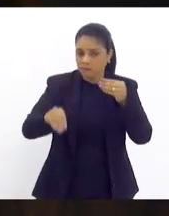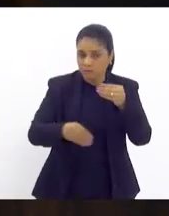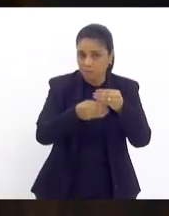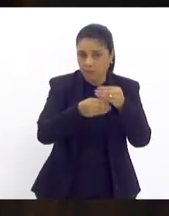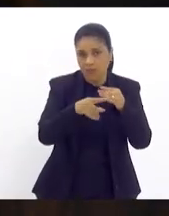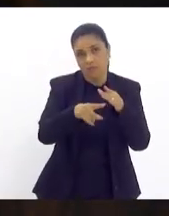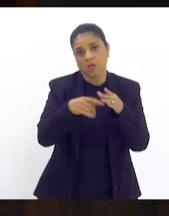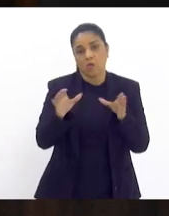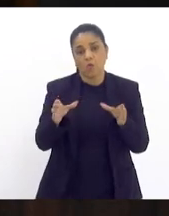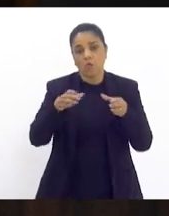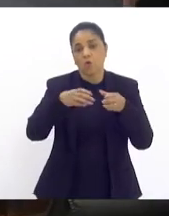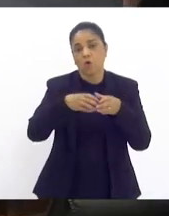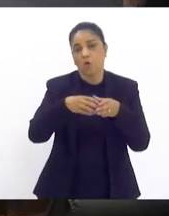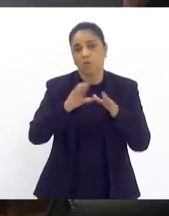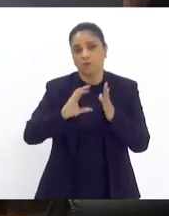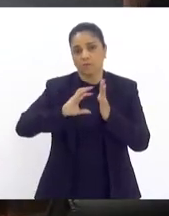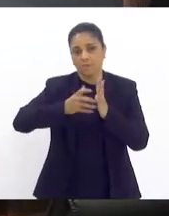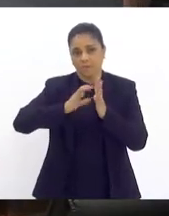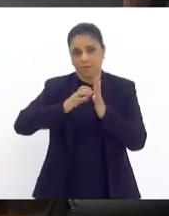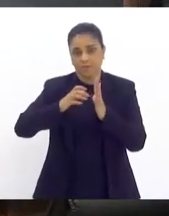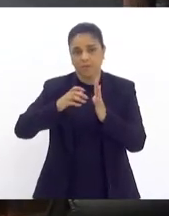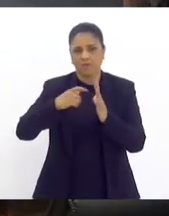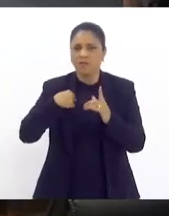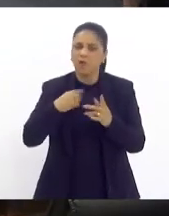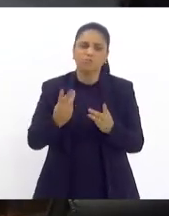próxima emenda é da bancada do pistão